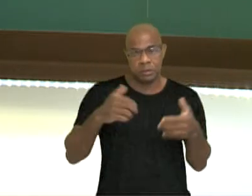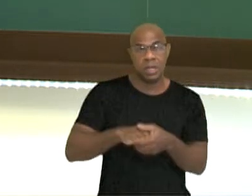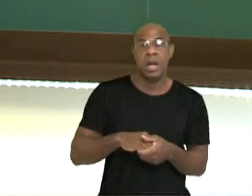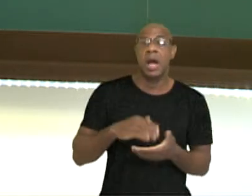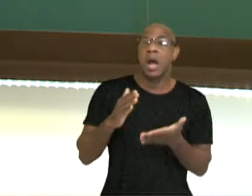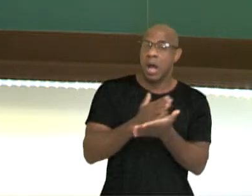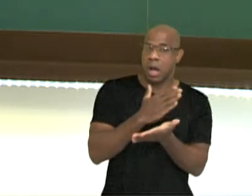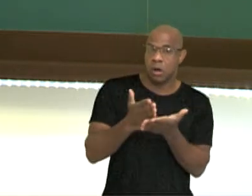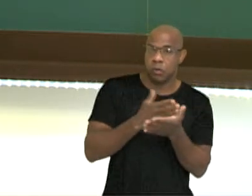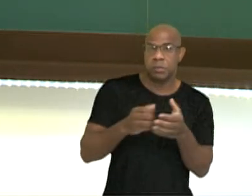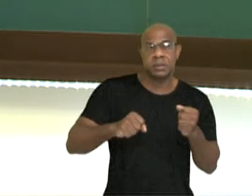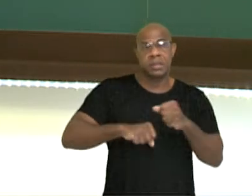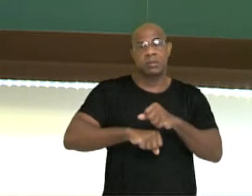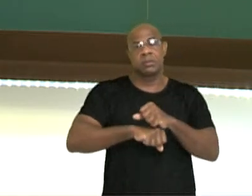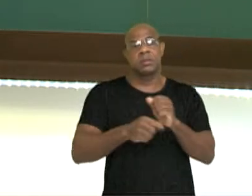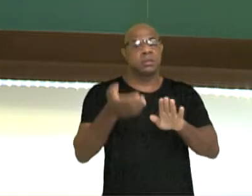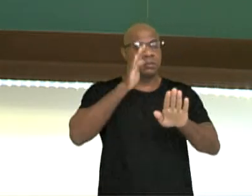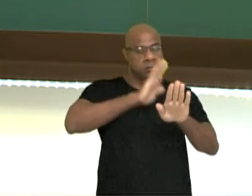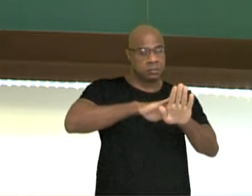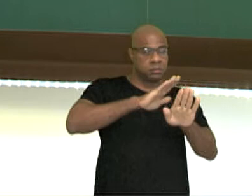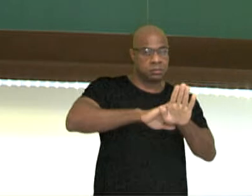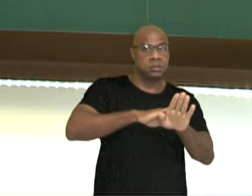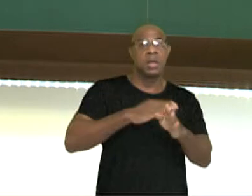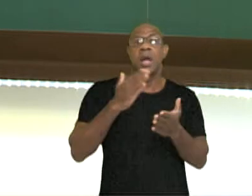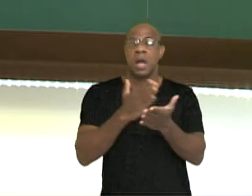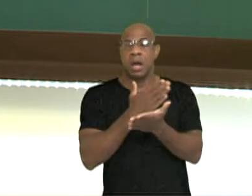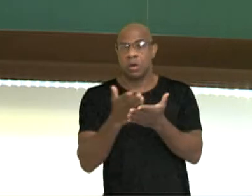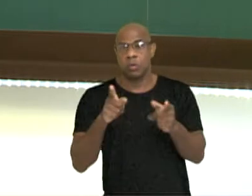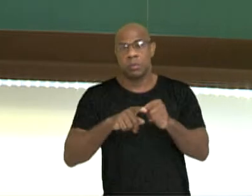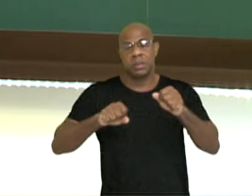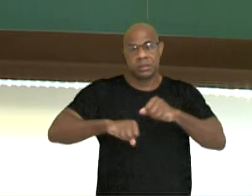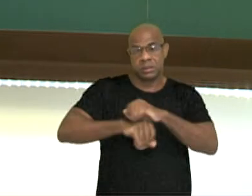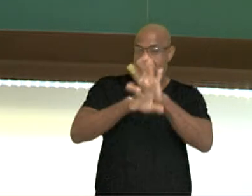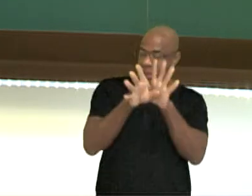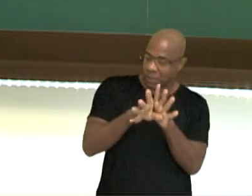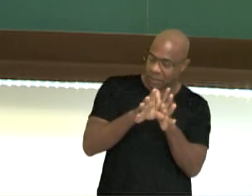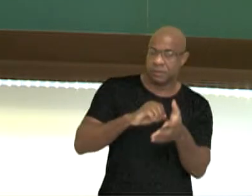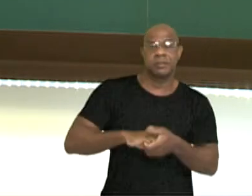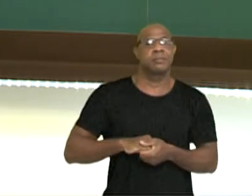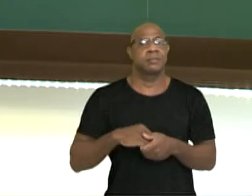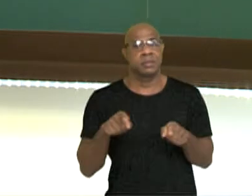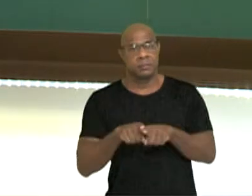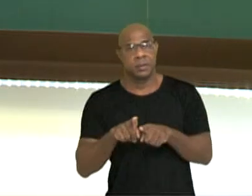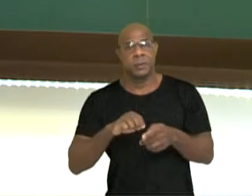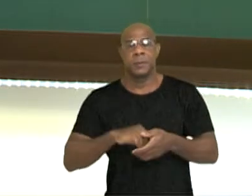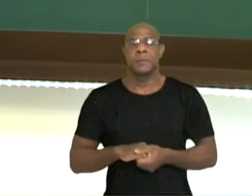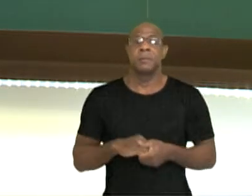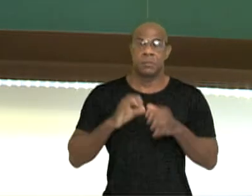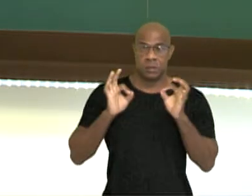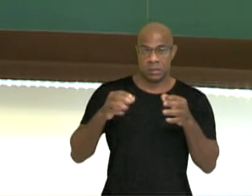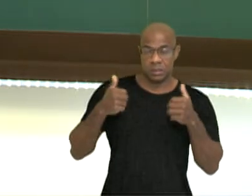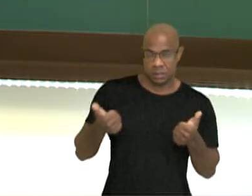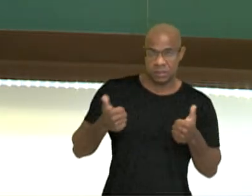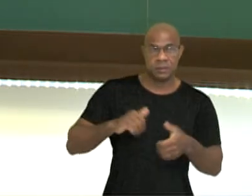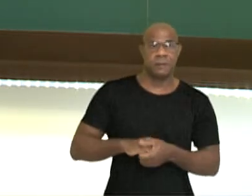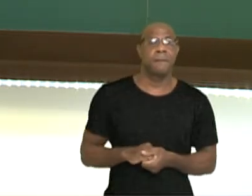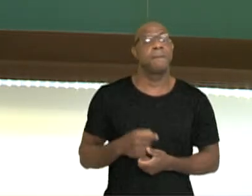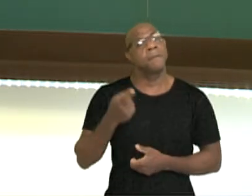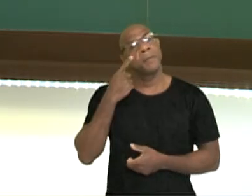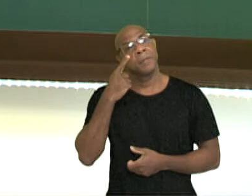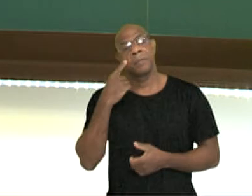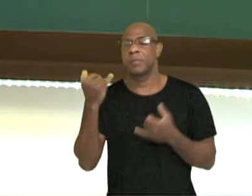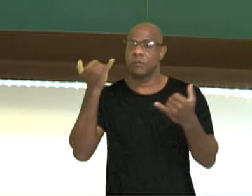explícitas, estão lá escritas e as outras você tem que inferir, tem que tirar desse texto, certo? Então corrija as